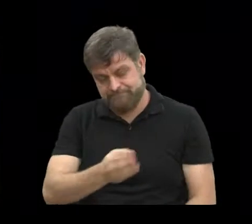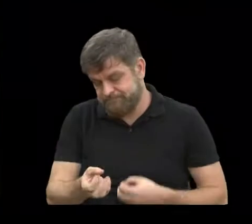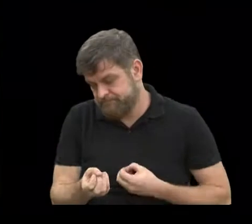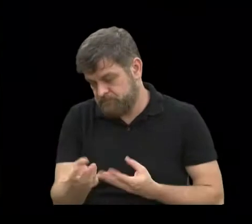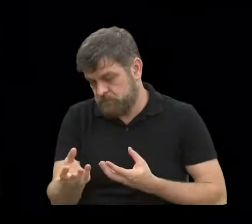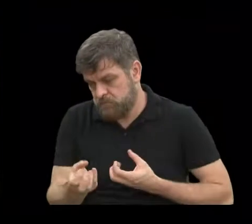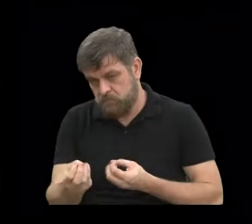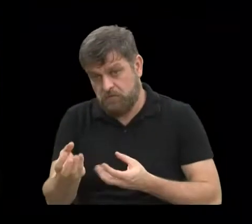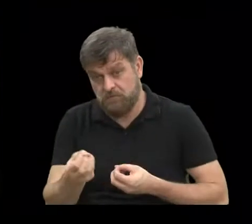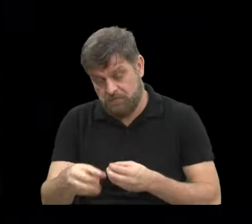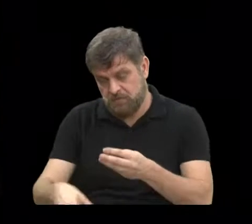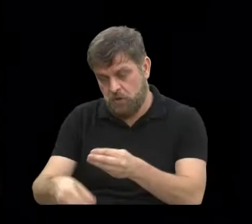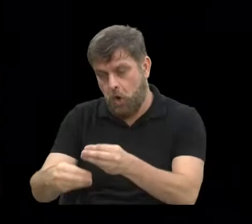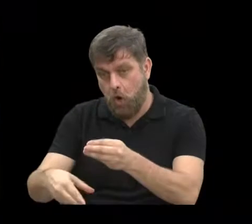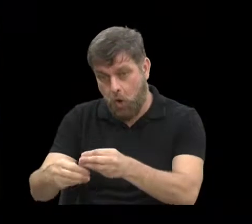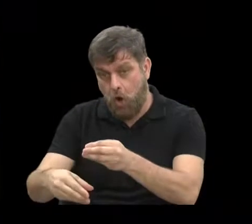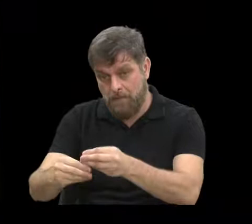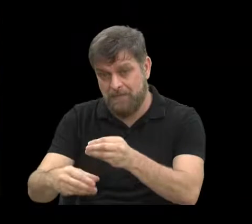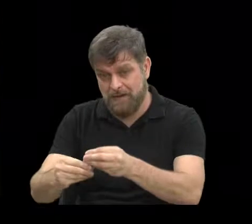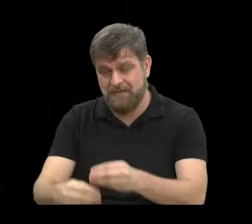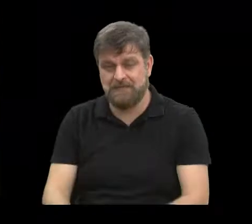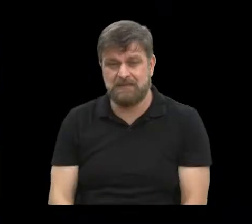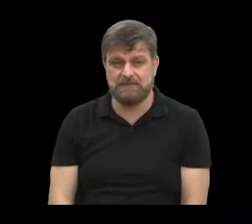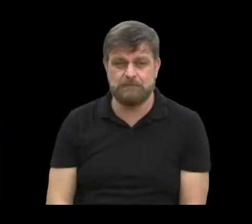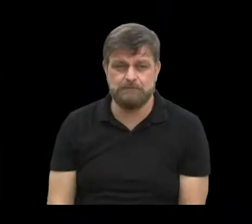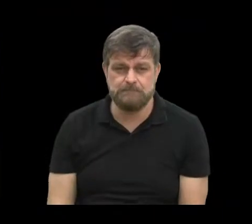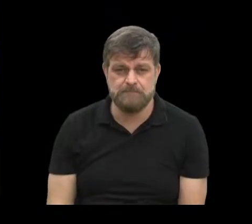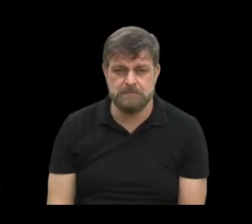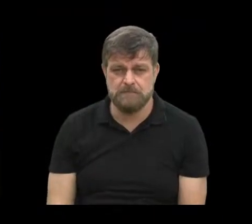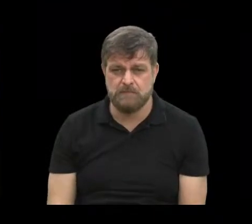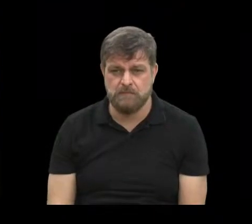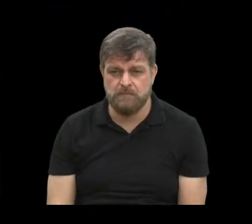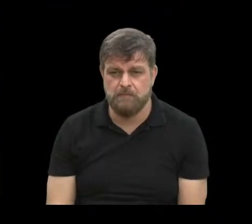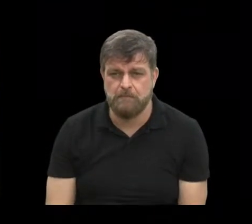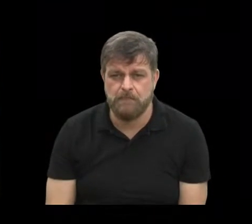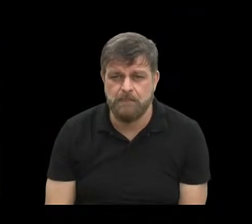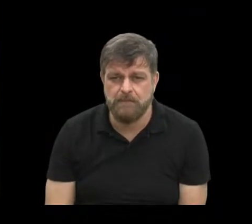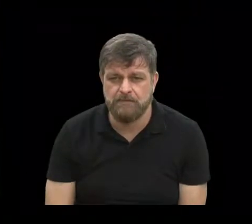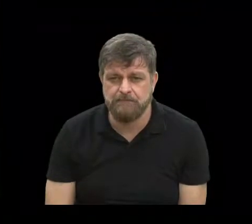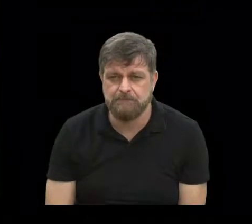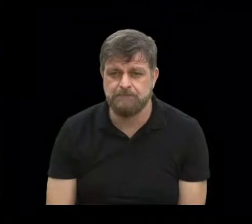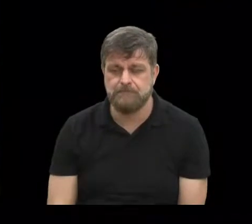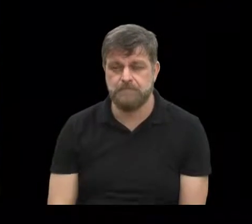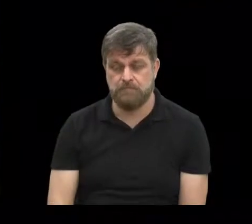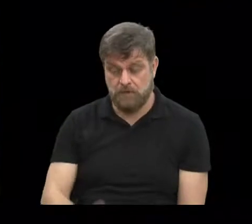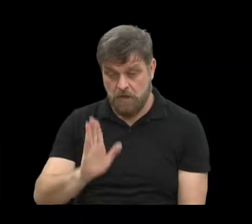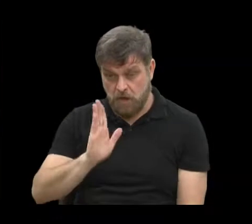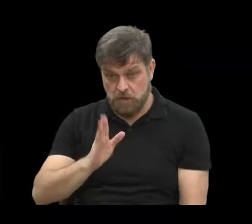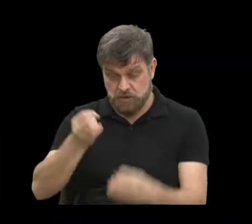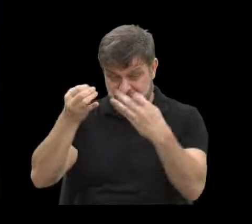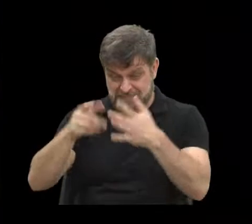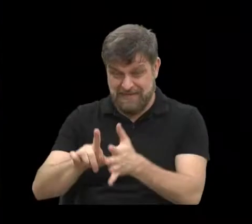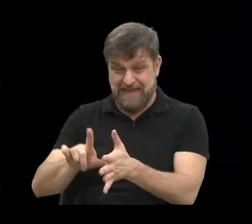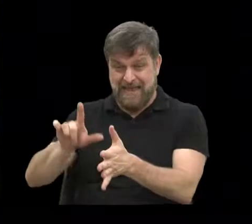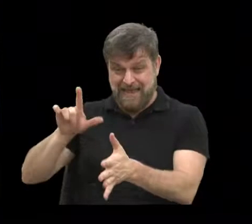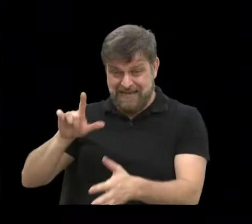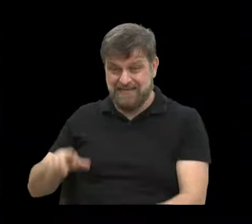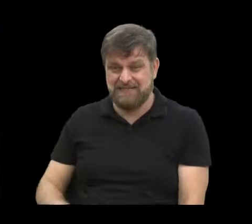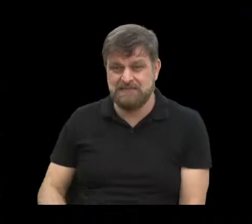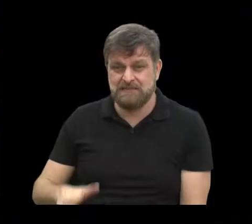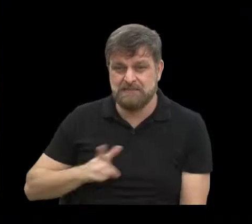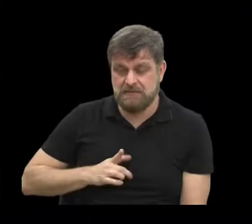informações complementares que eu estou trazendo para vocês. E, como eu falei antes, a contratação de pessoas